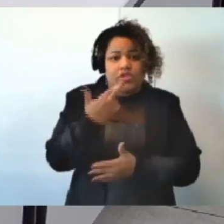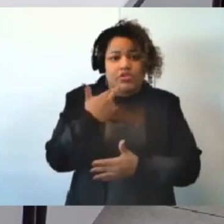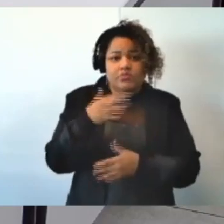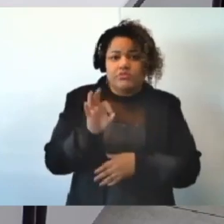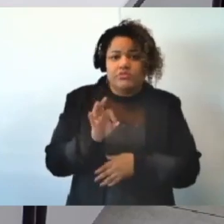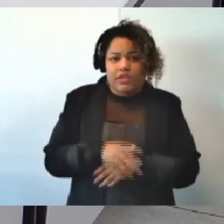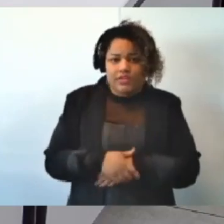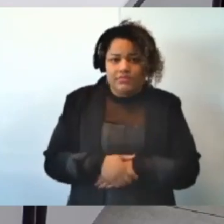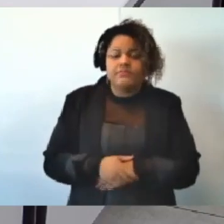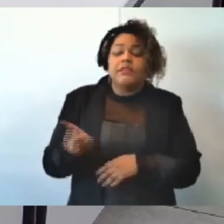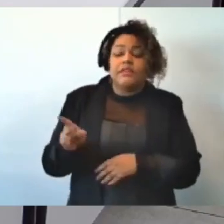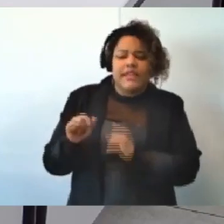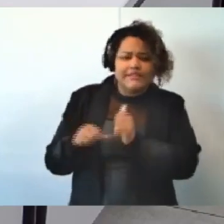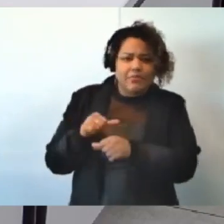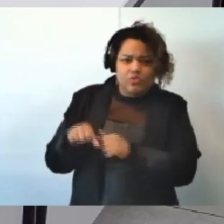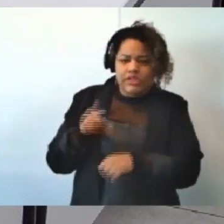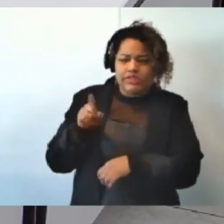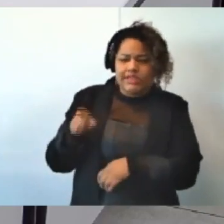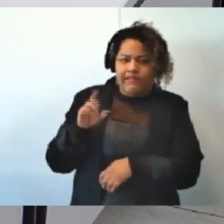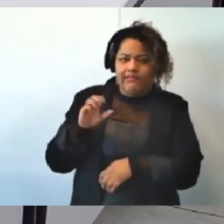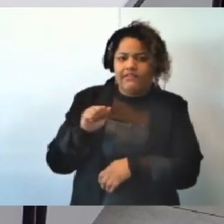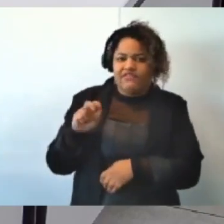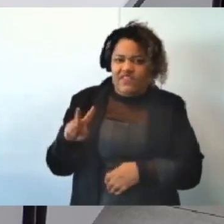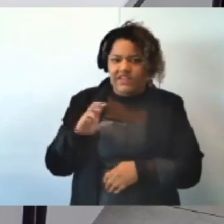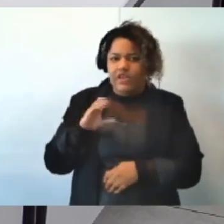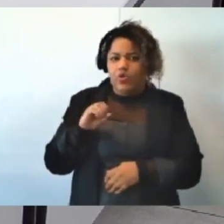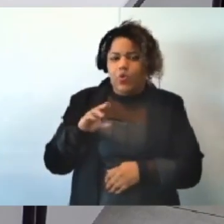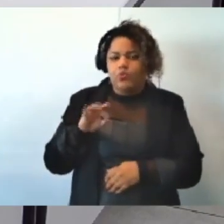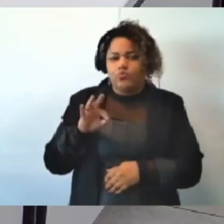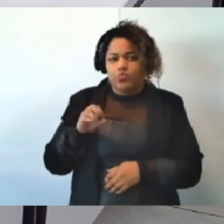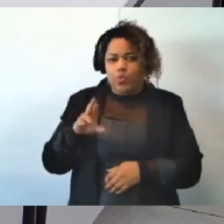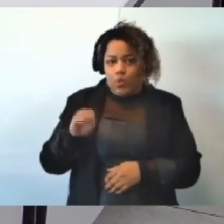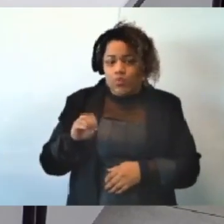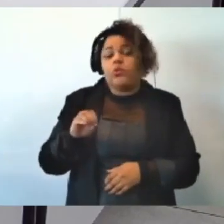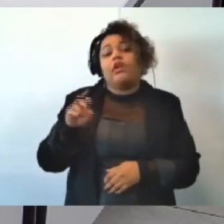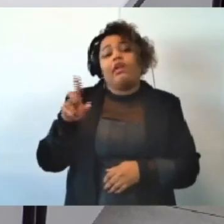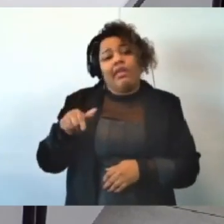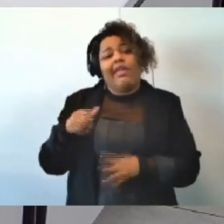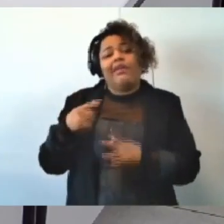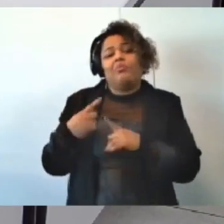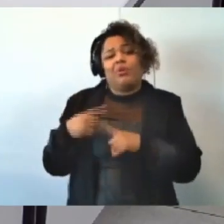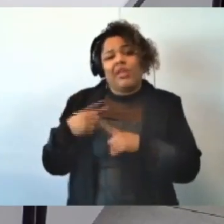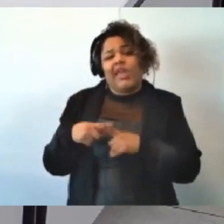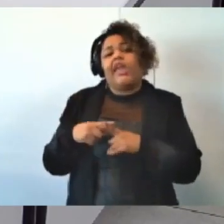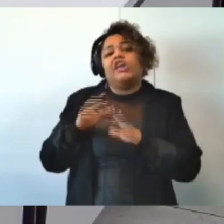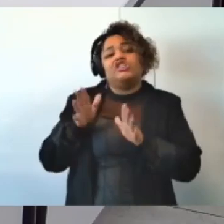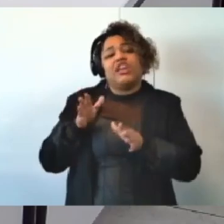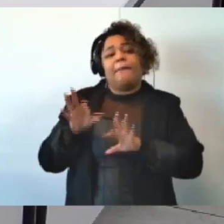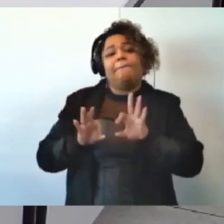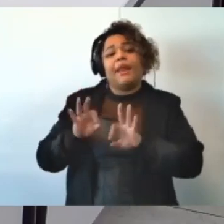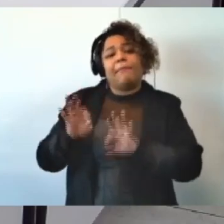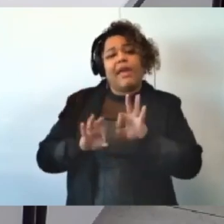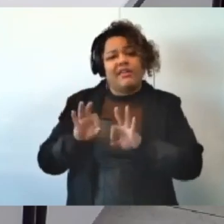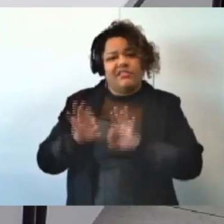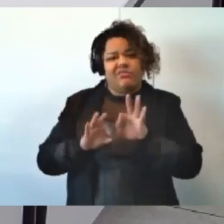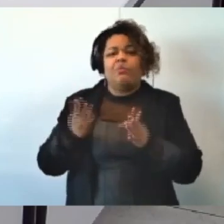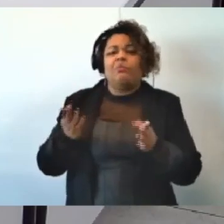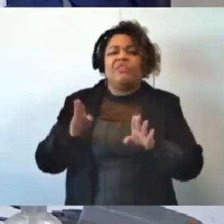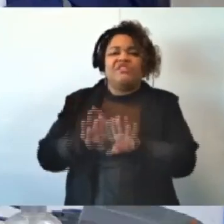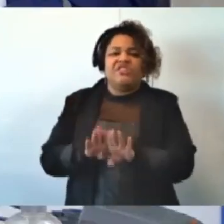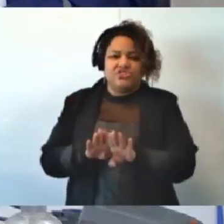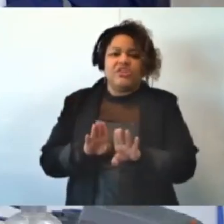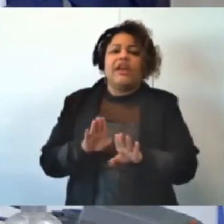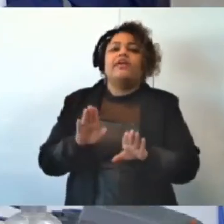foi feita justamente para o fechamento da rua Sapucaí. Então, é isso que eu gostaria de falar e